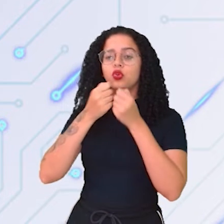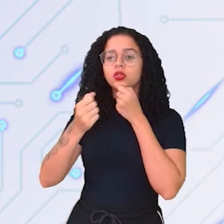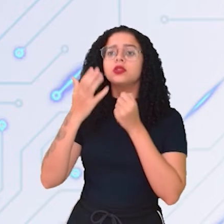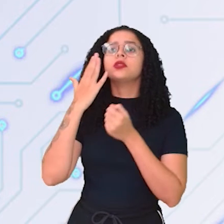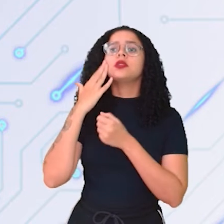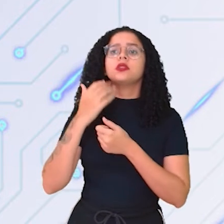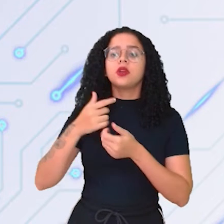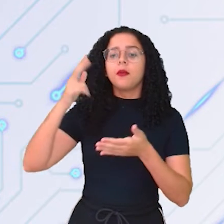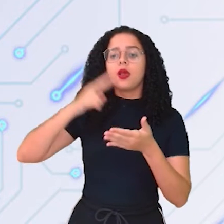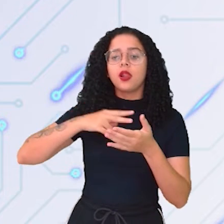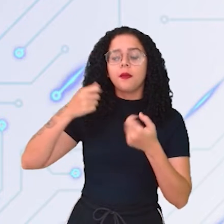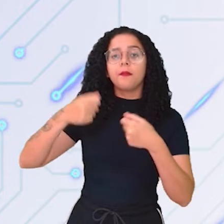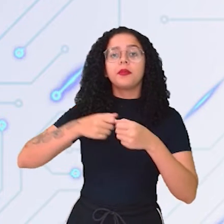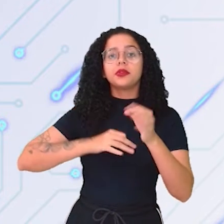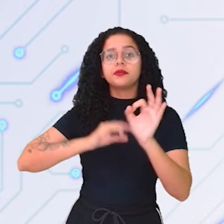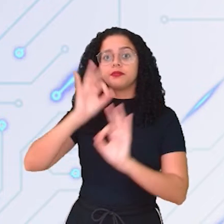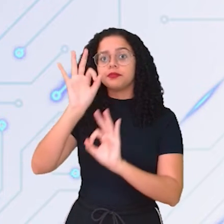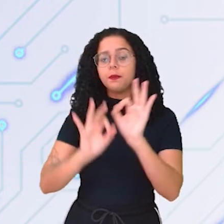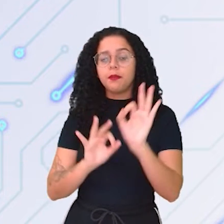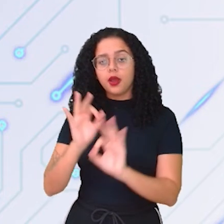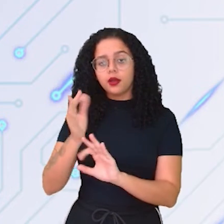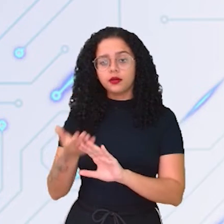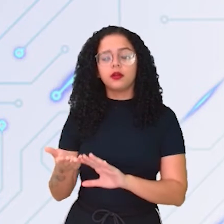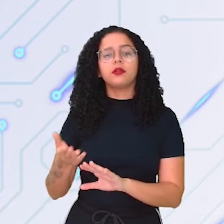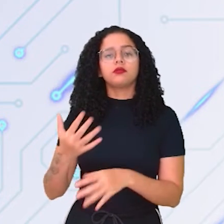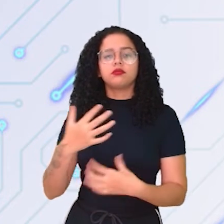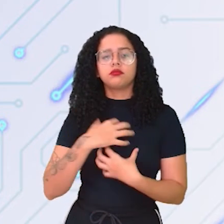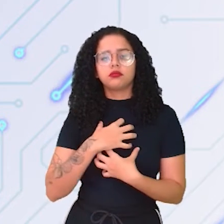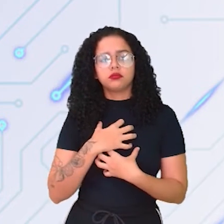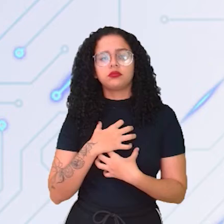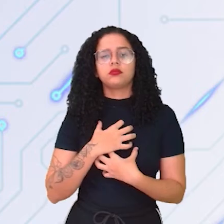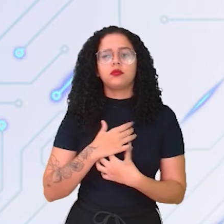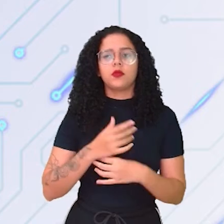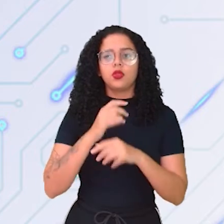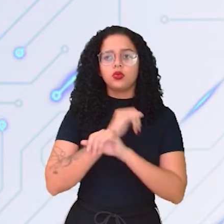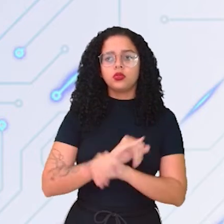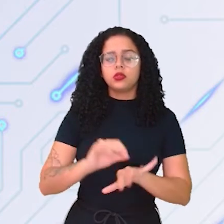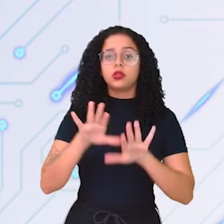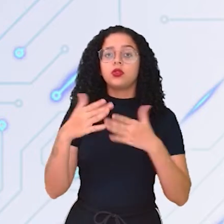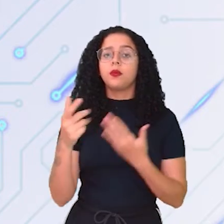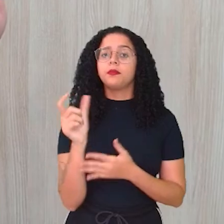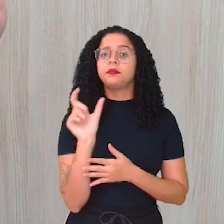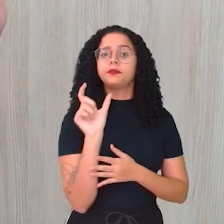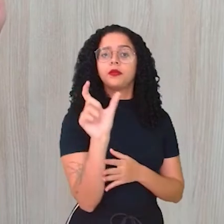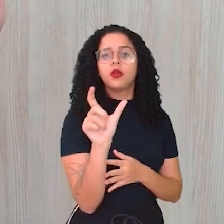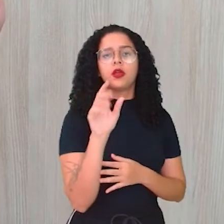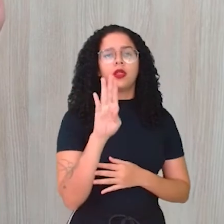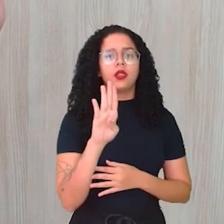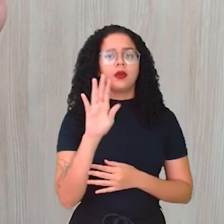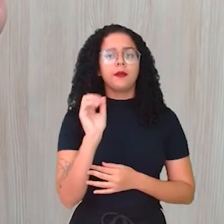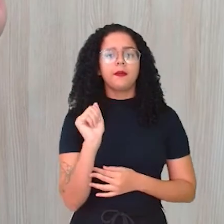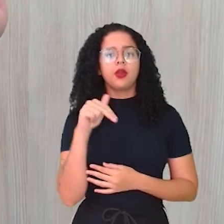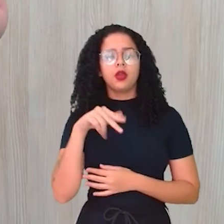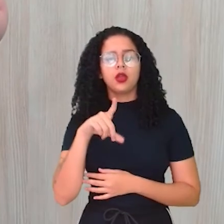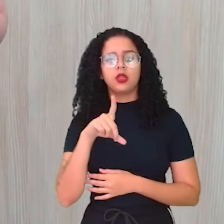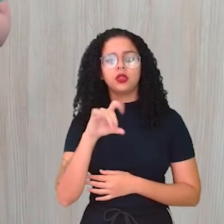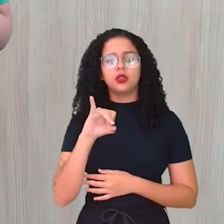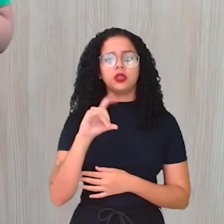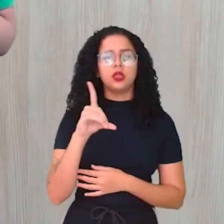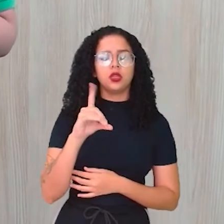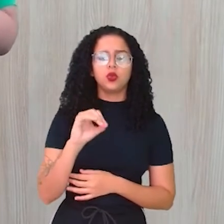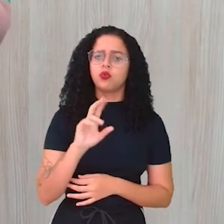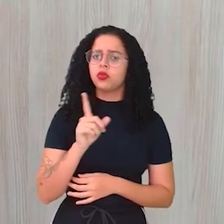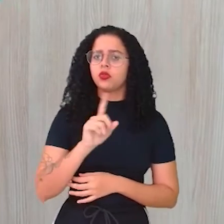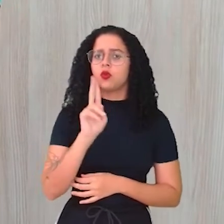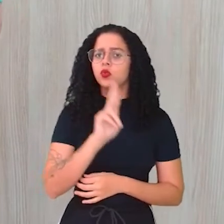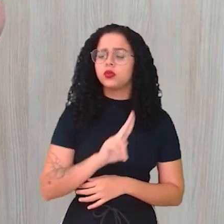ler precisa estar preparado para aquela notícia. Então, a palavra bandido, ela não foi utilizada na manchete, não